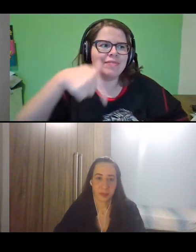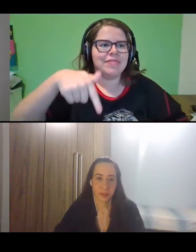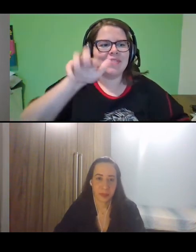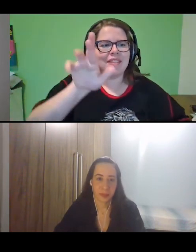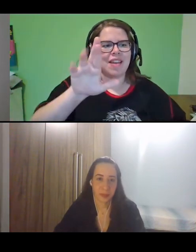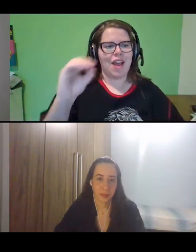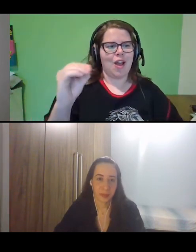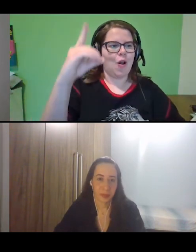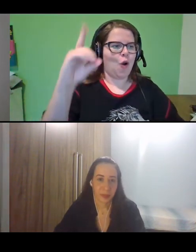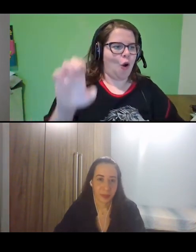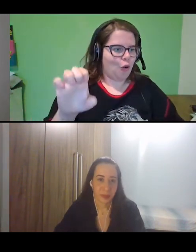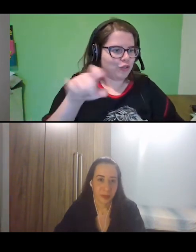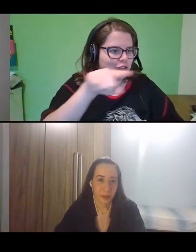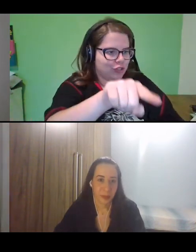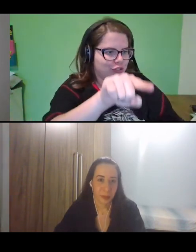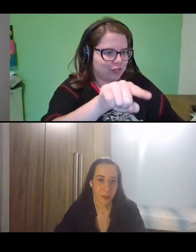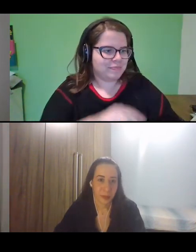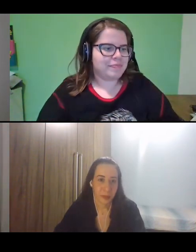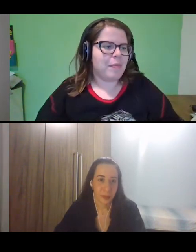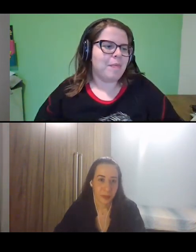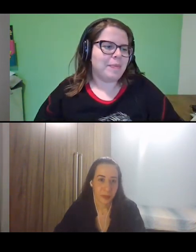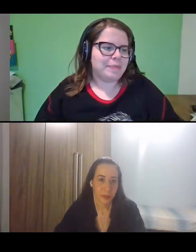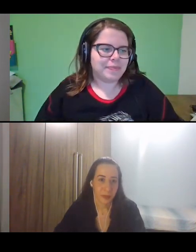Code. E